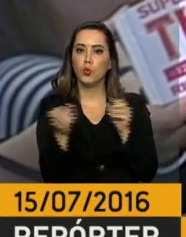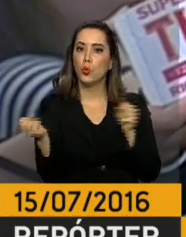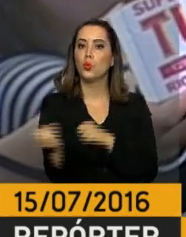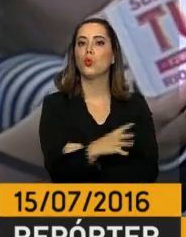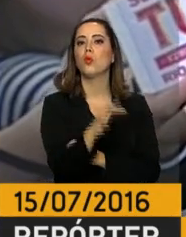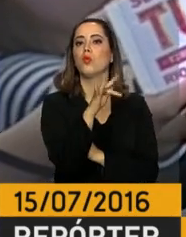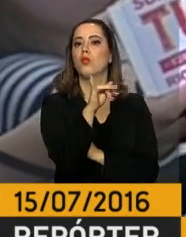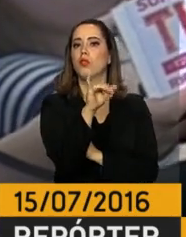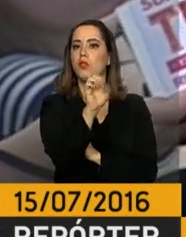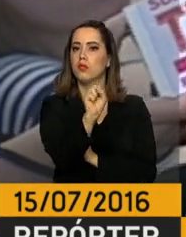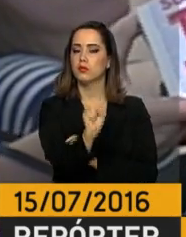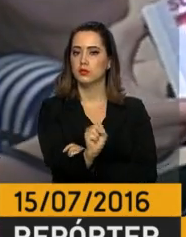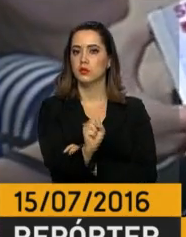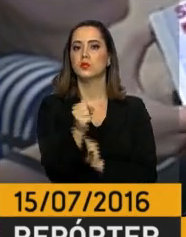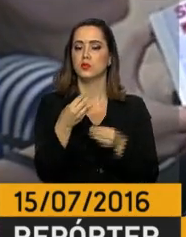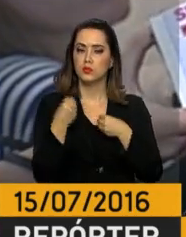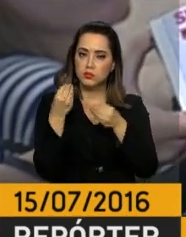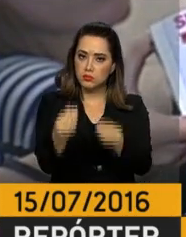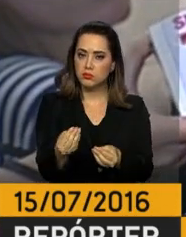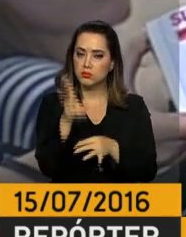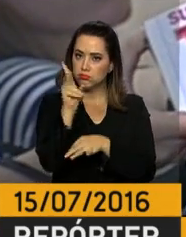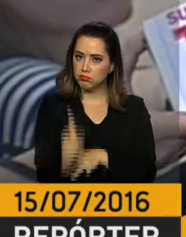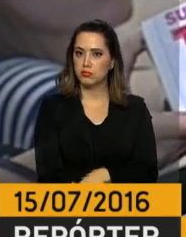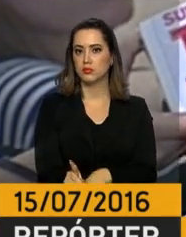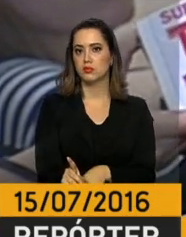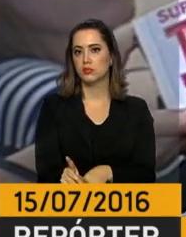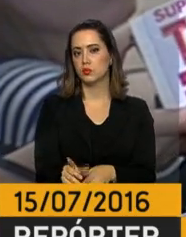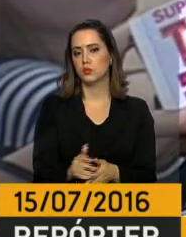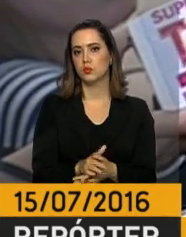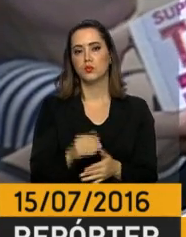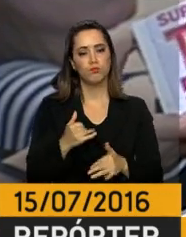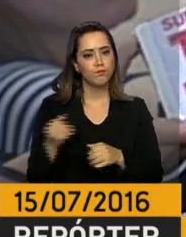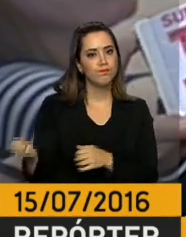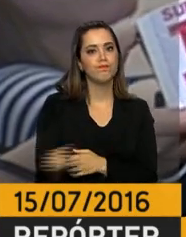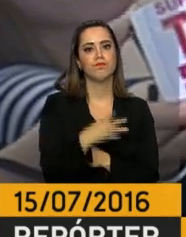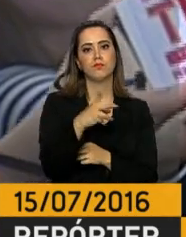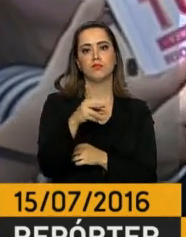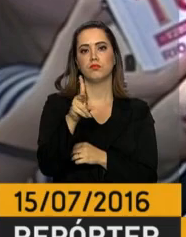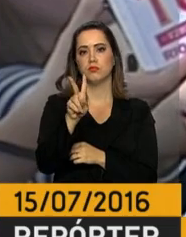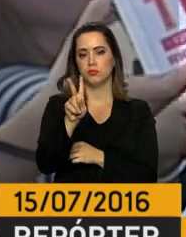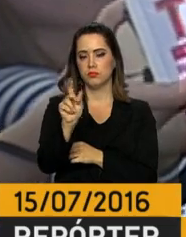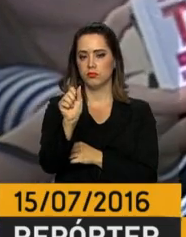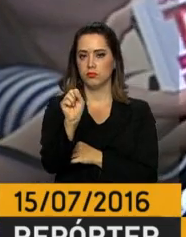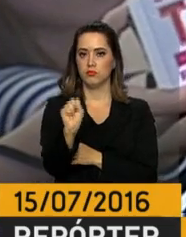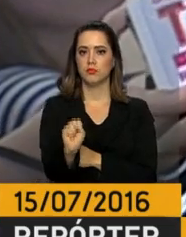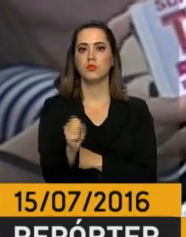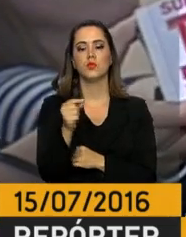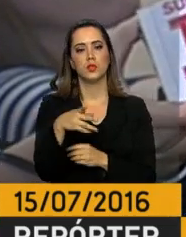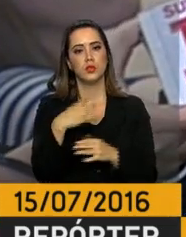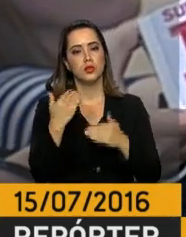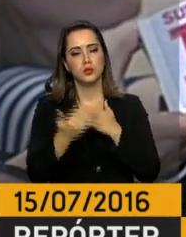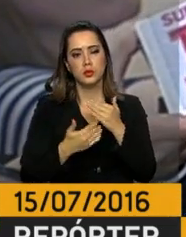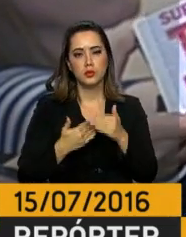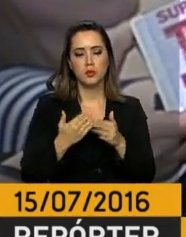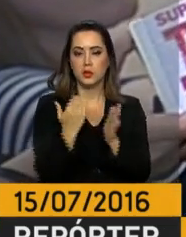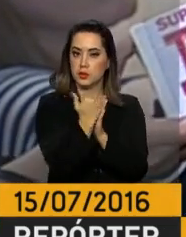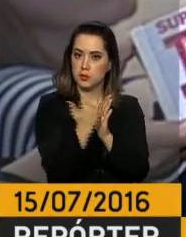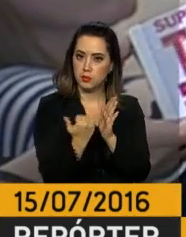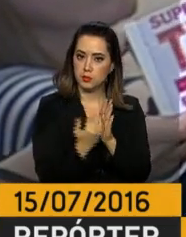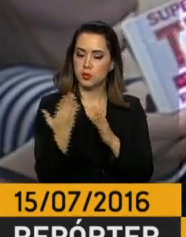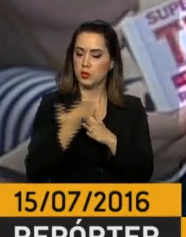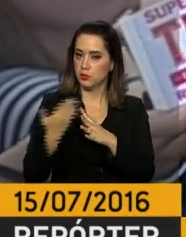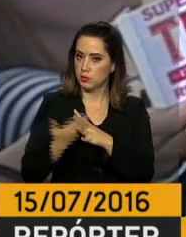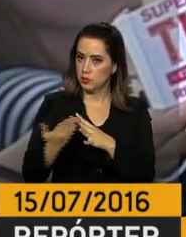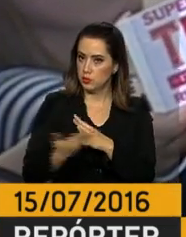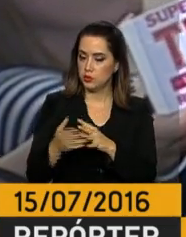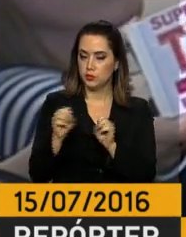novo que assegure, no médio e longo prazo, novas vagas para o programa de financiamento estudantil